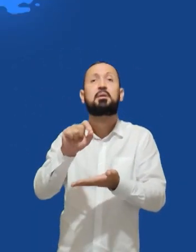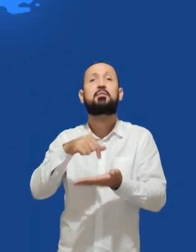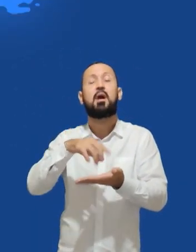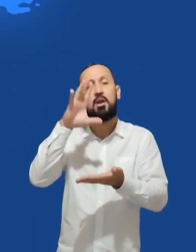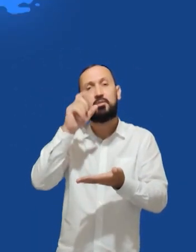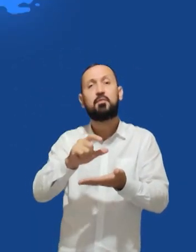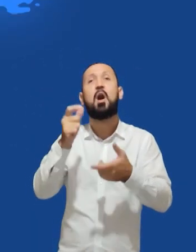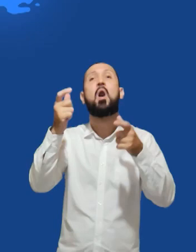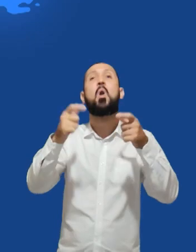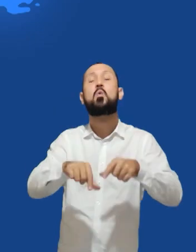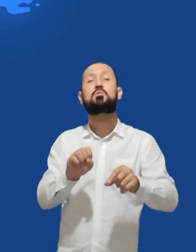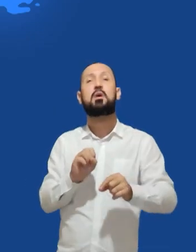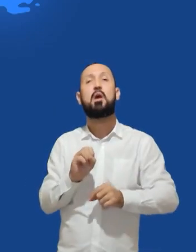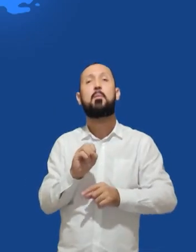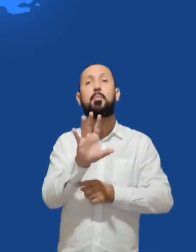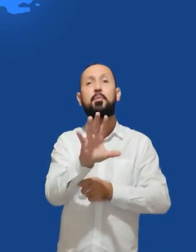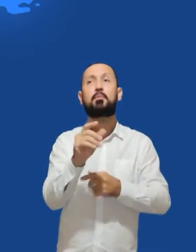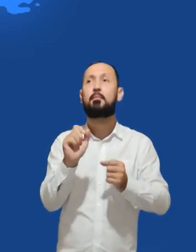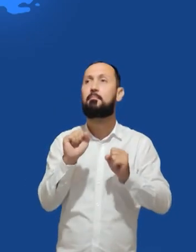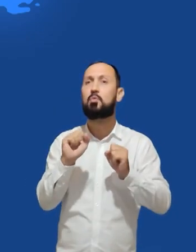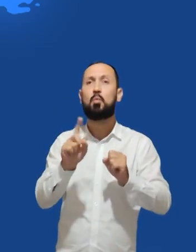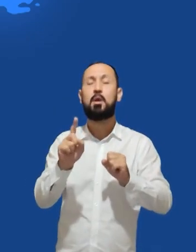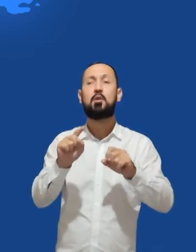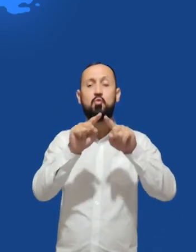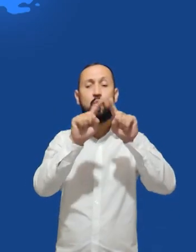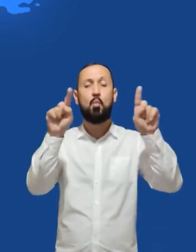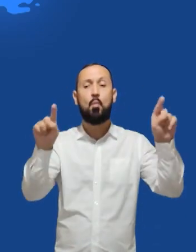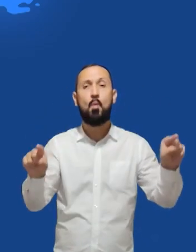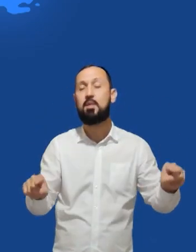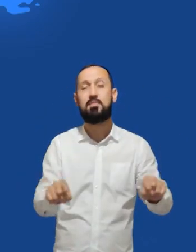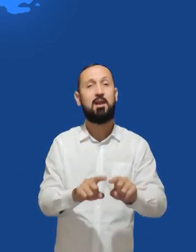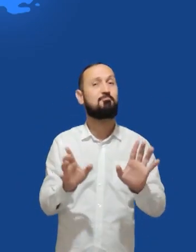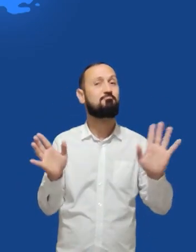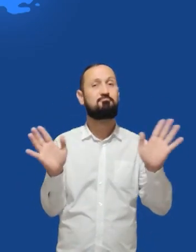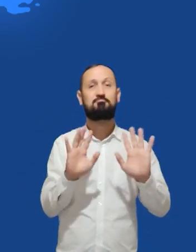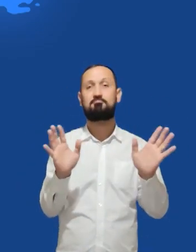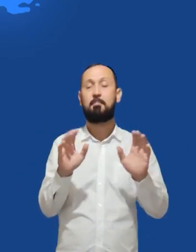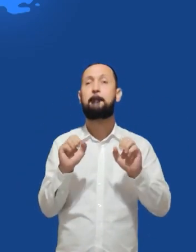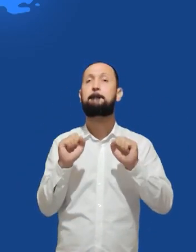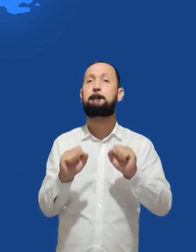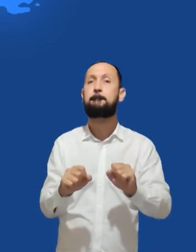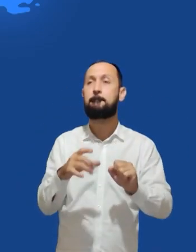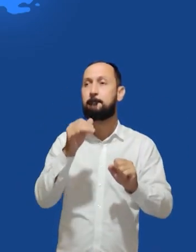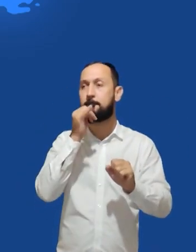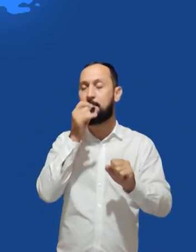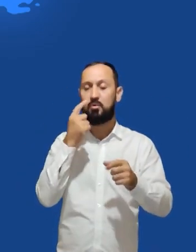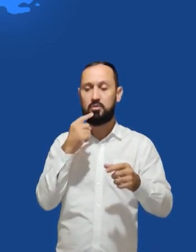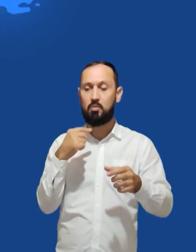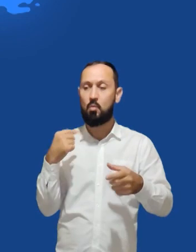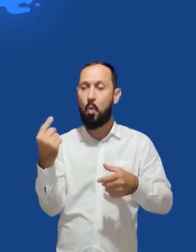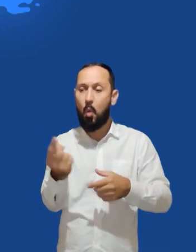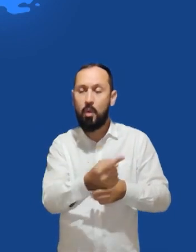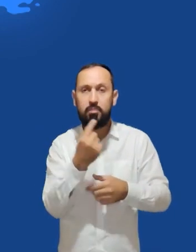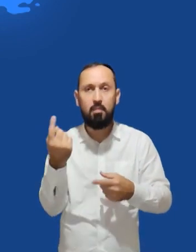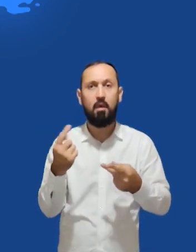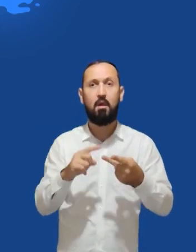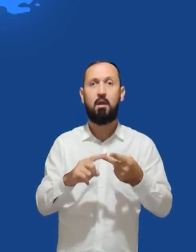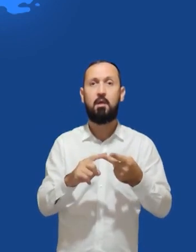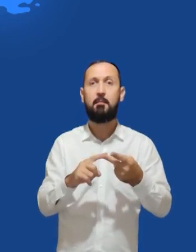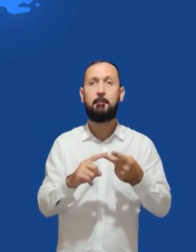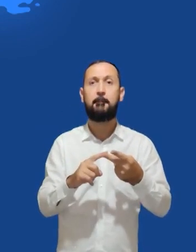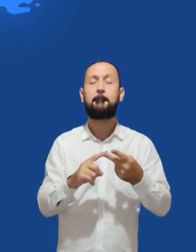algo, mas determinar aonde você quer projetar. Não é um quadrado que você projeta uma